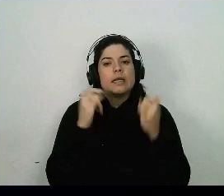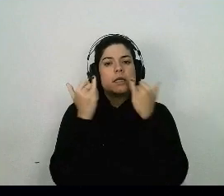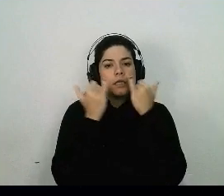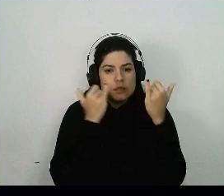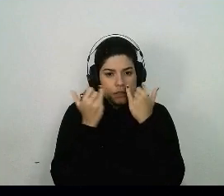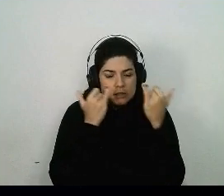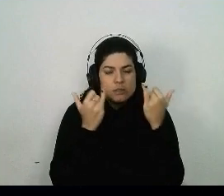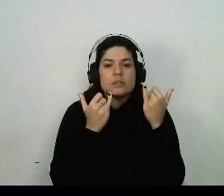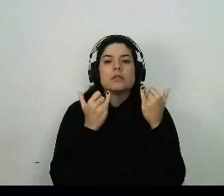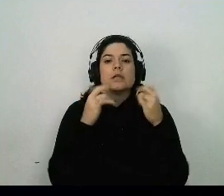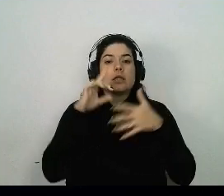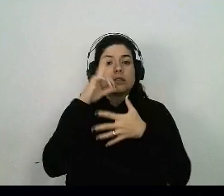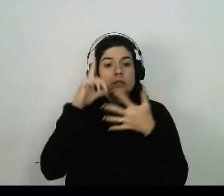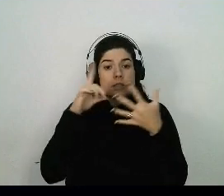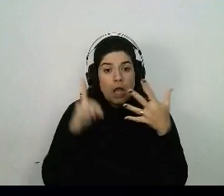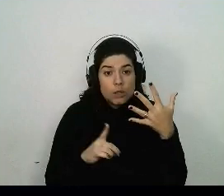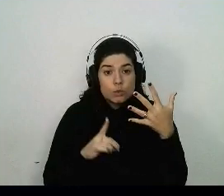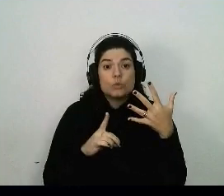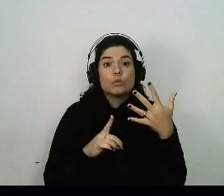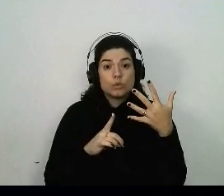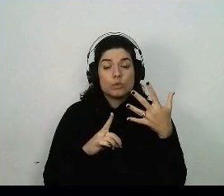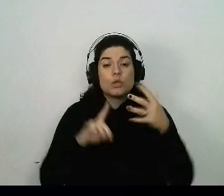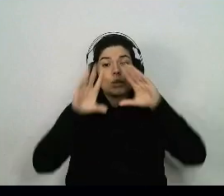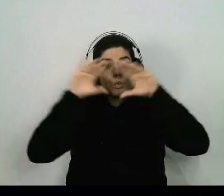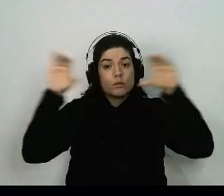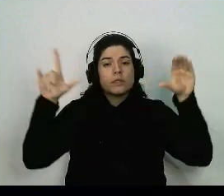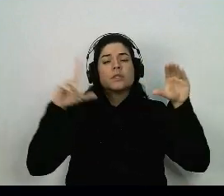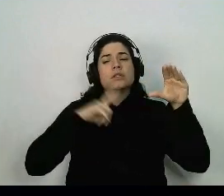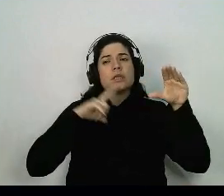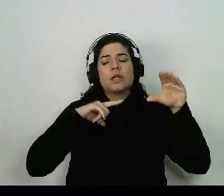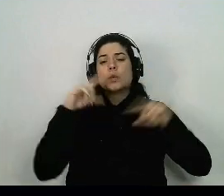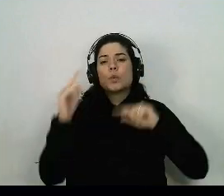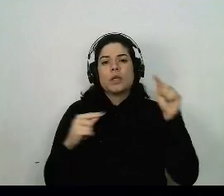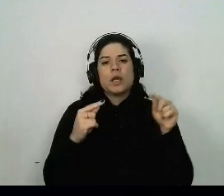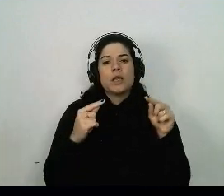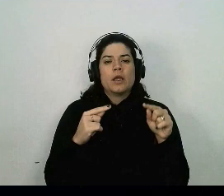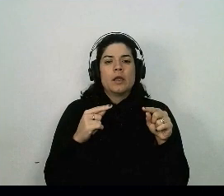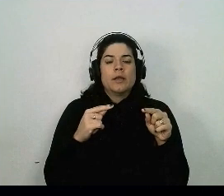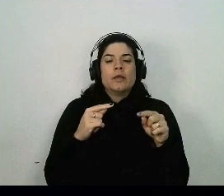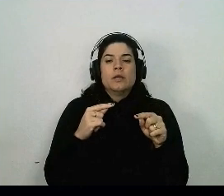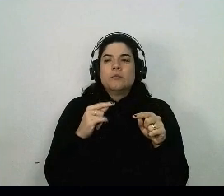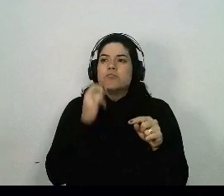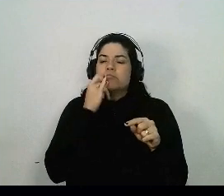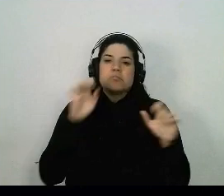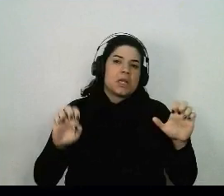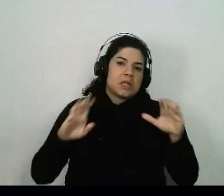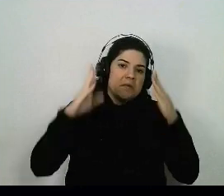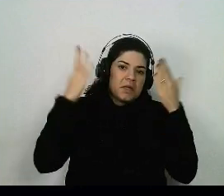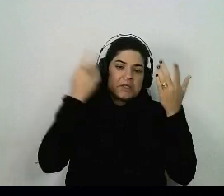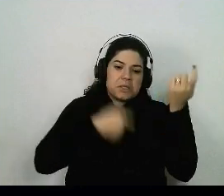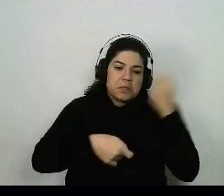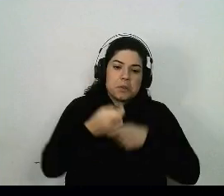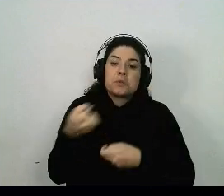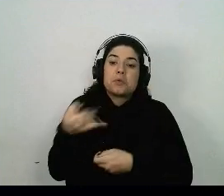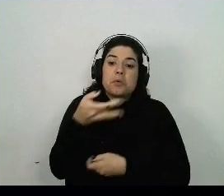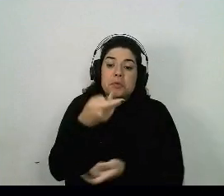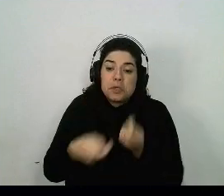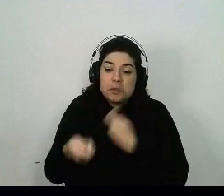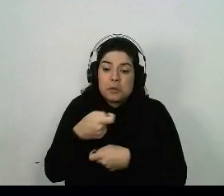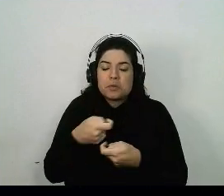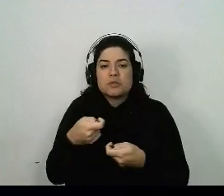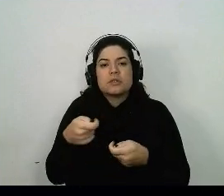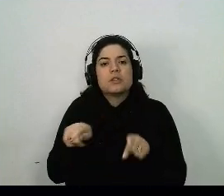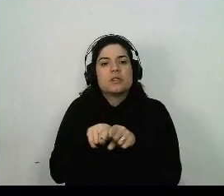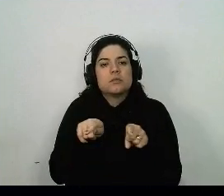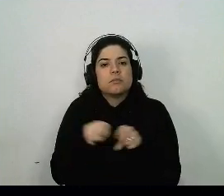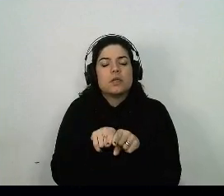nuvem, né? Então, a gente tem a questão de motivações, por exemplo, eventos de negócio, aquisição de novos negócios, regulatório, redução de CAPEX,